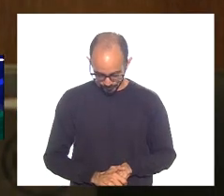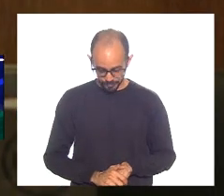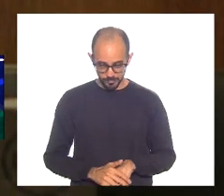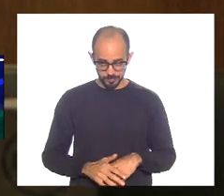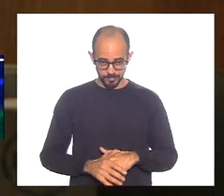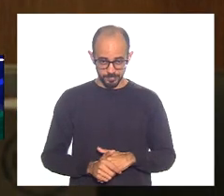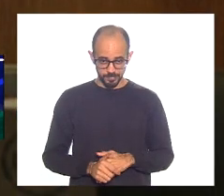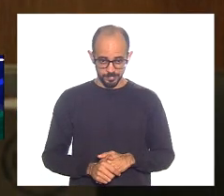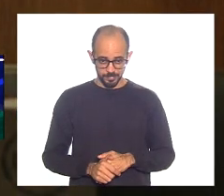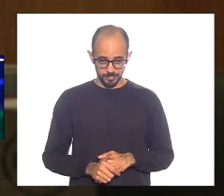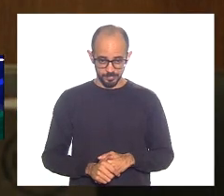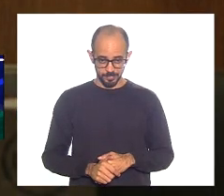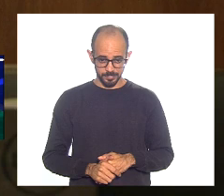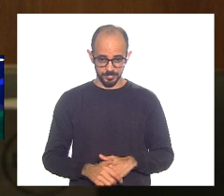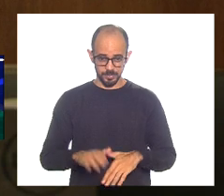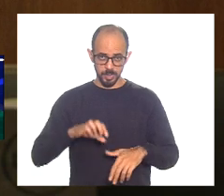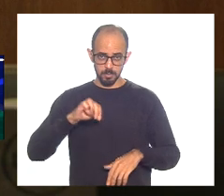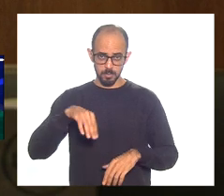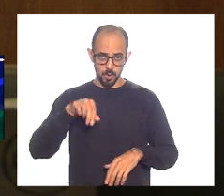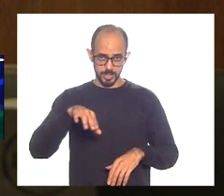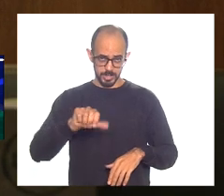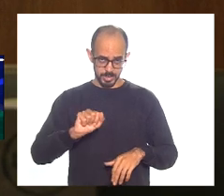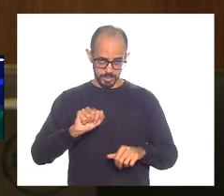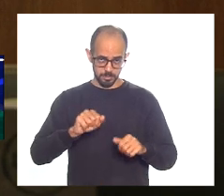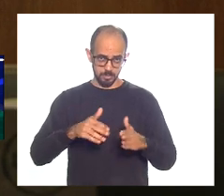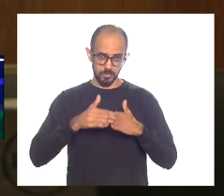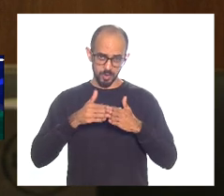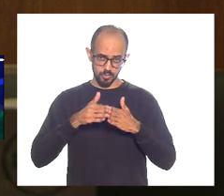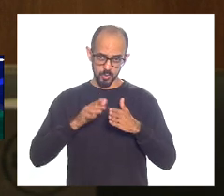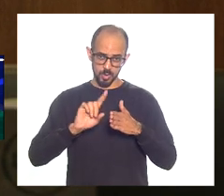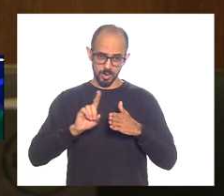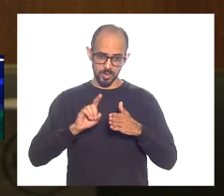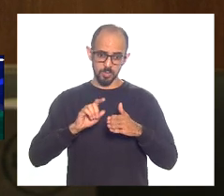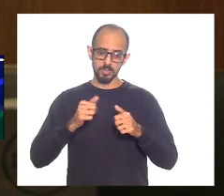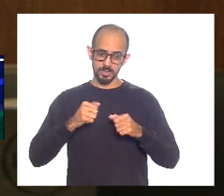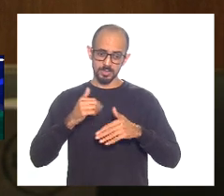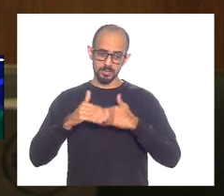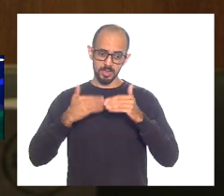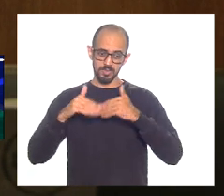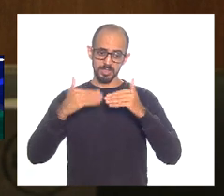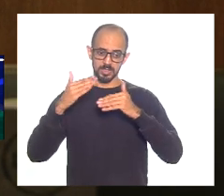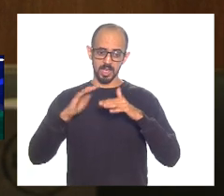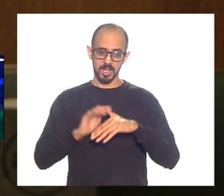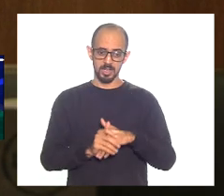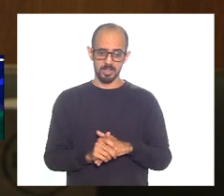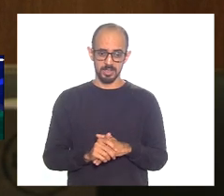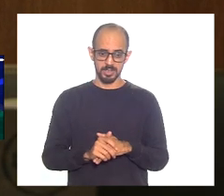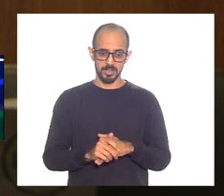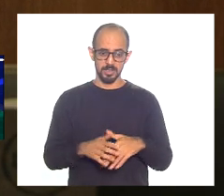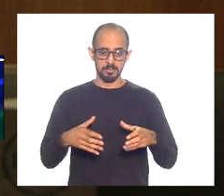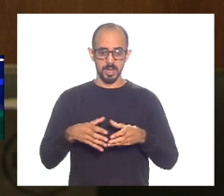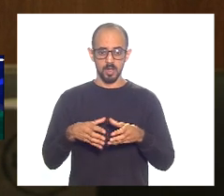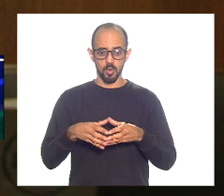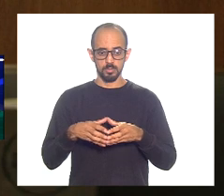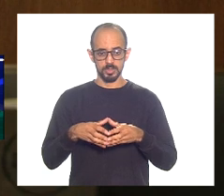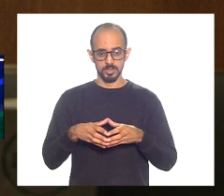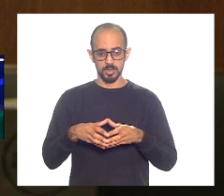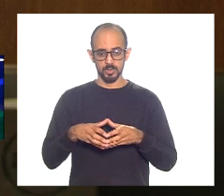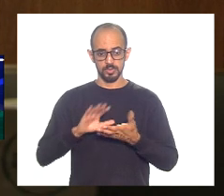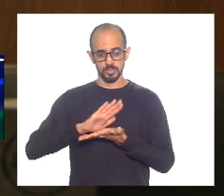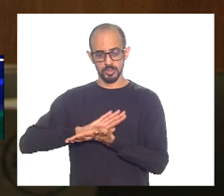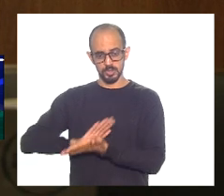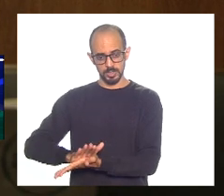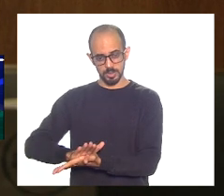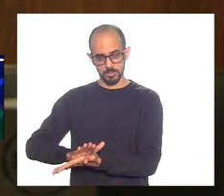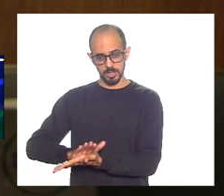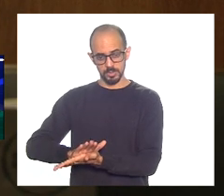Presidente, Não, por favor, Mônica, vamos avançar. Pela Comissão de Combate à Discriminação,